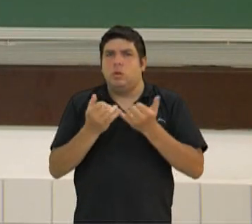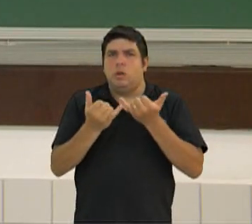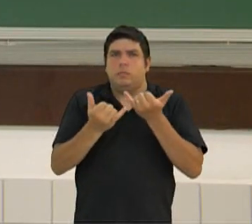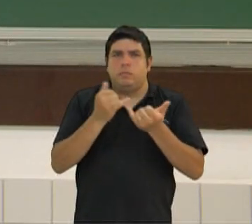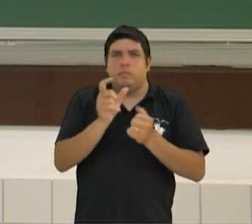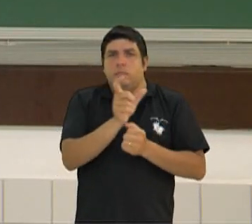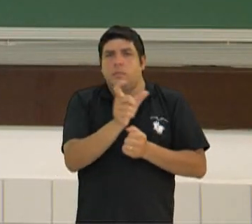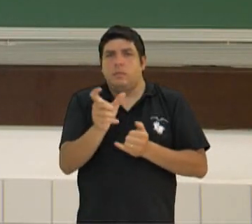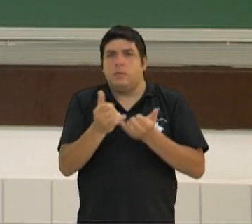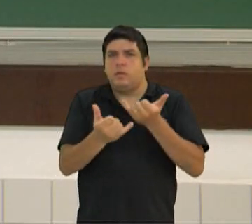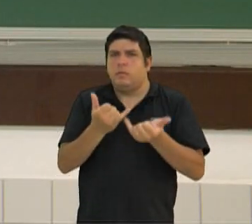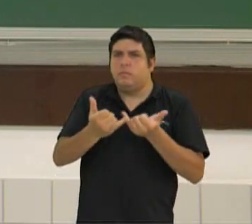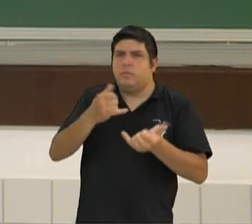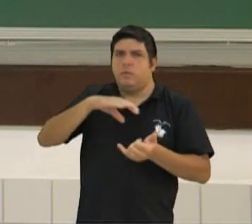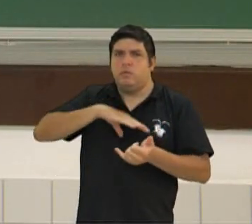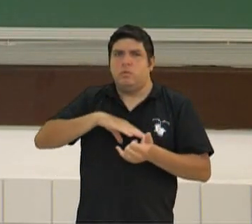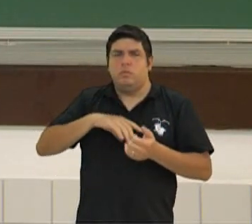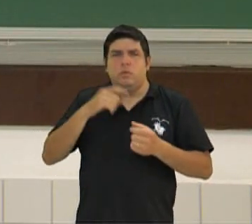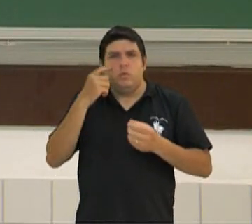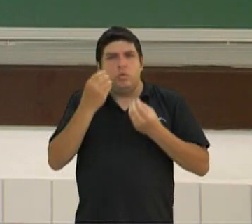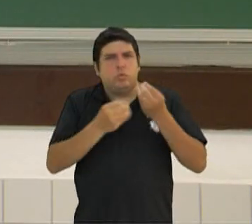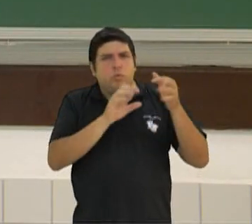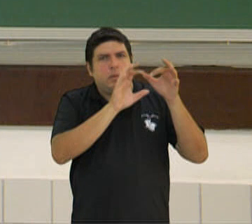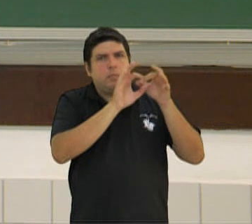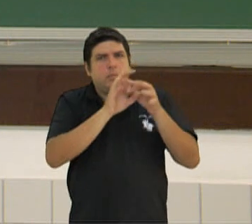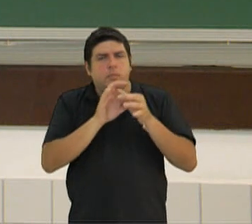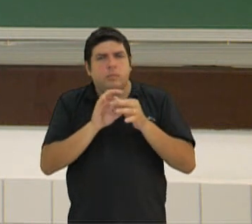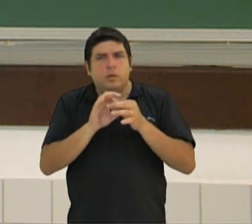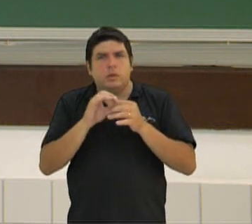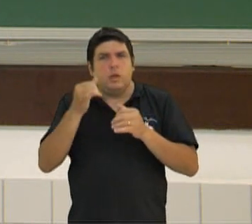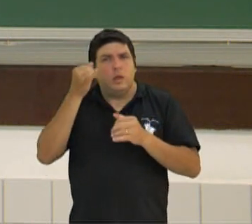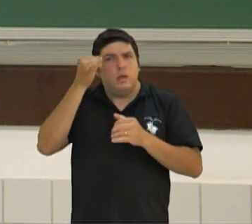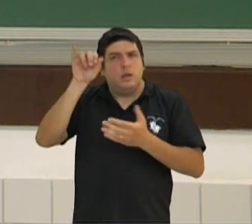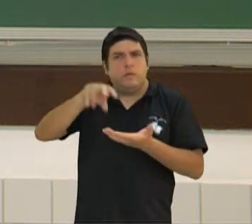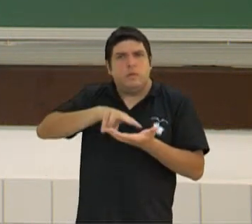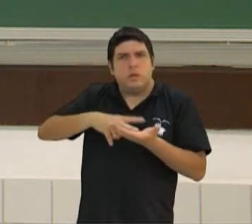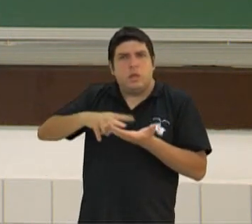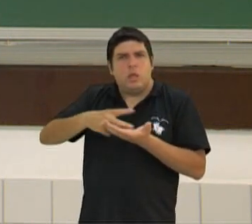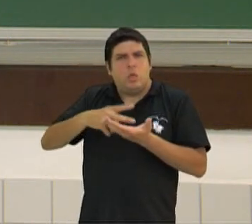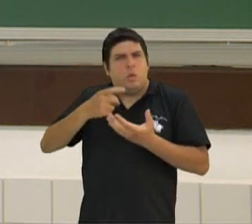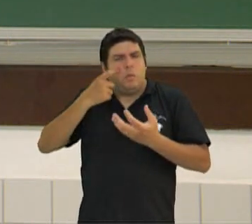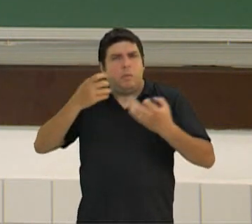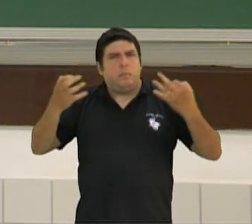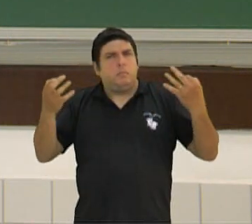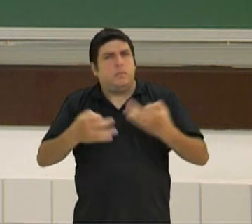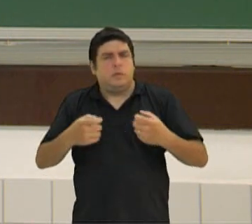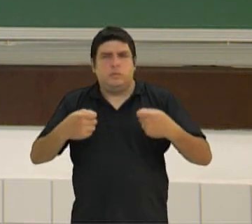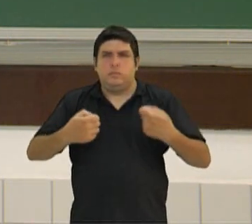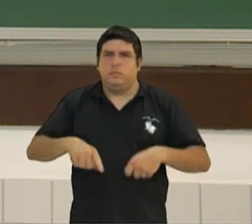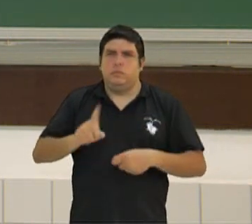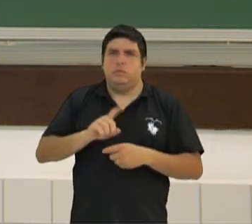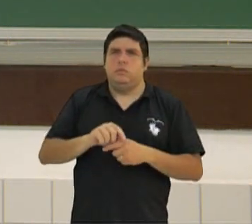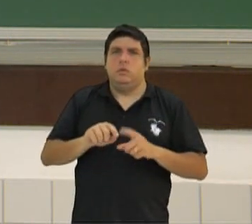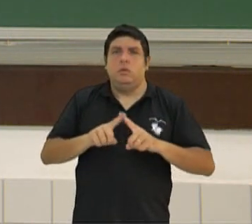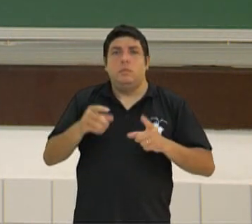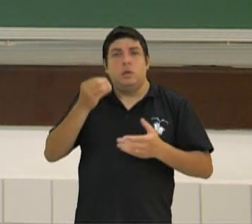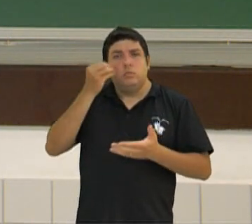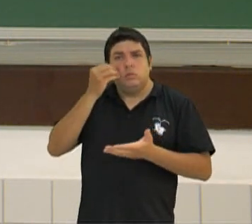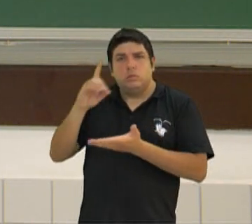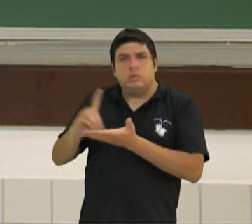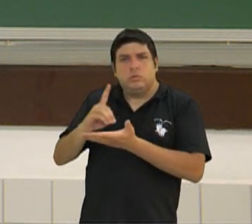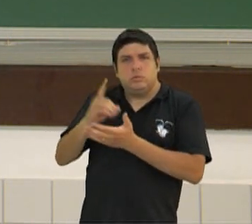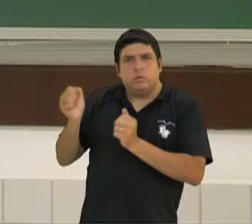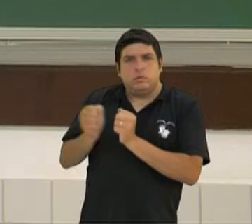que conecta com o que, e faz o exercício evitando traduções mais literais. Mas, se preciso for, vai até o